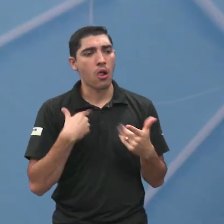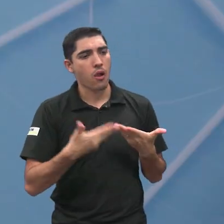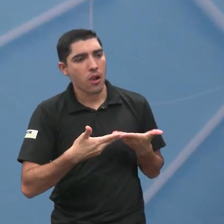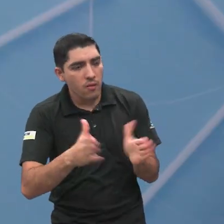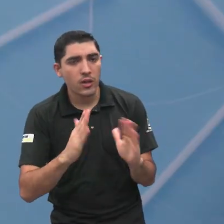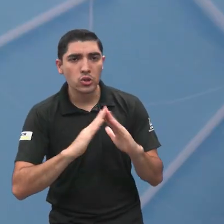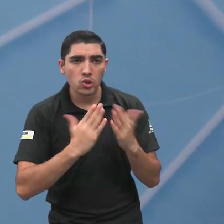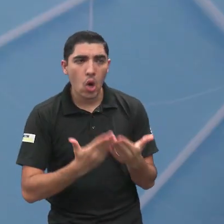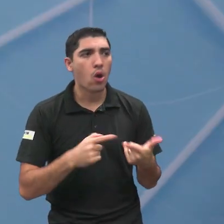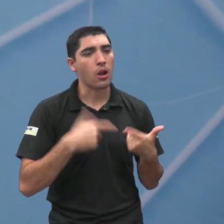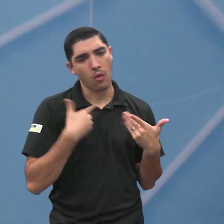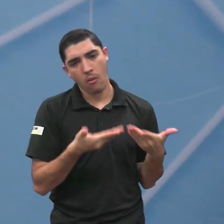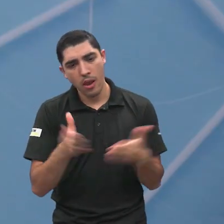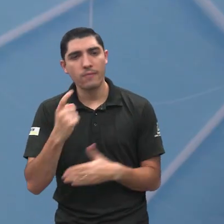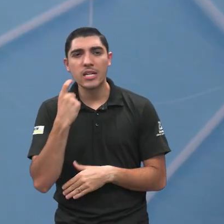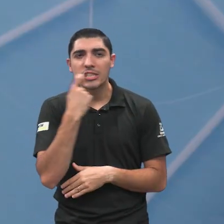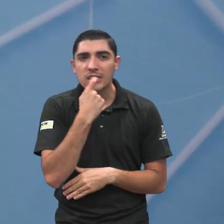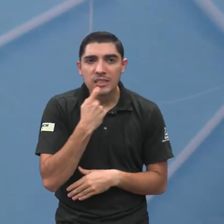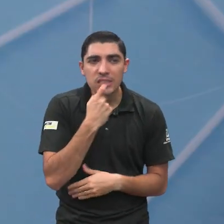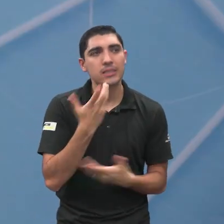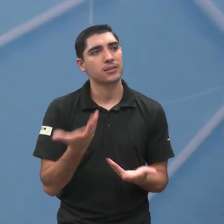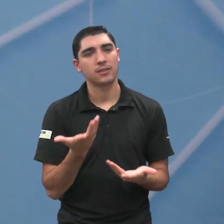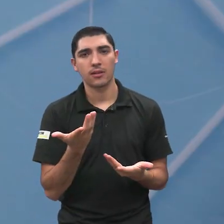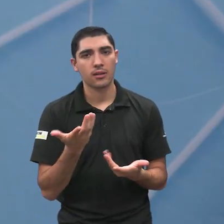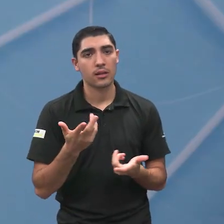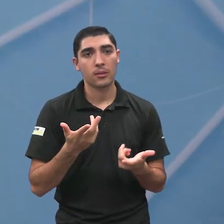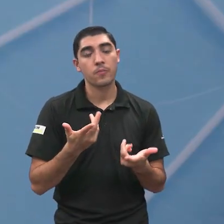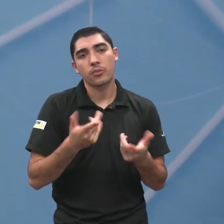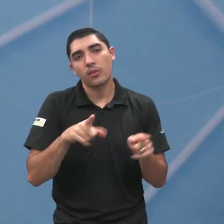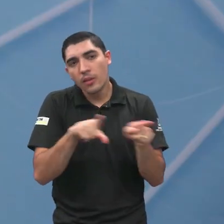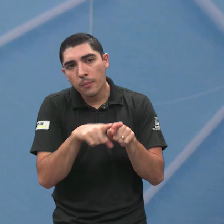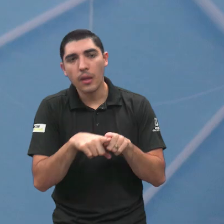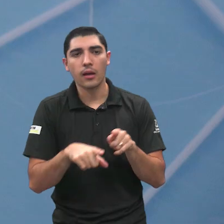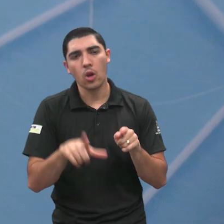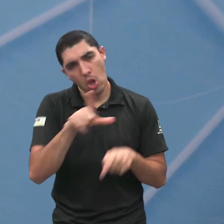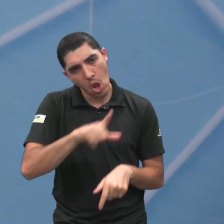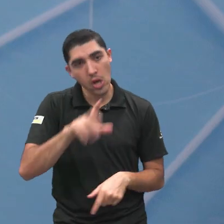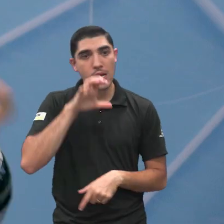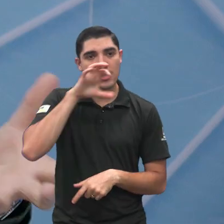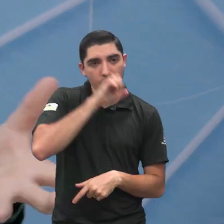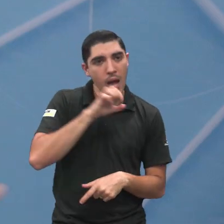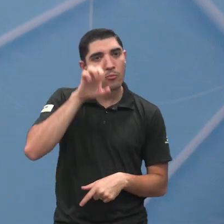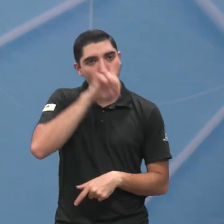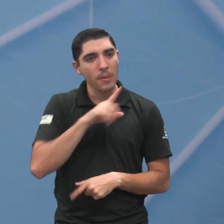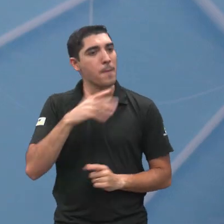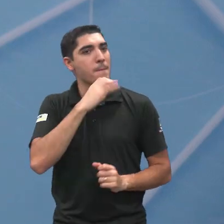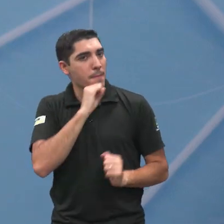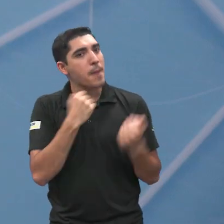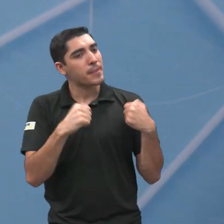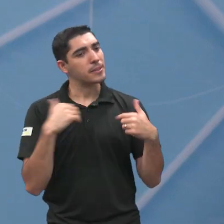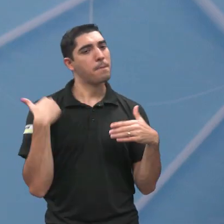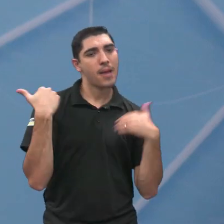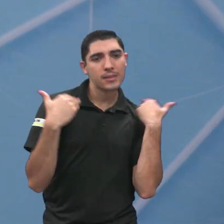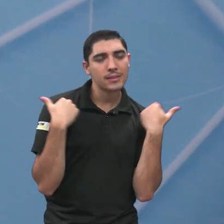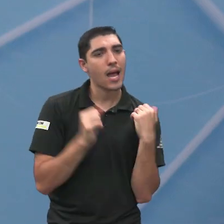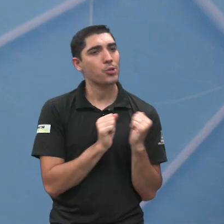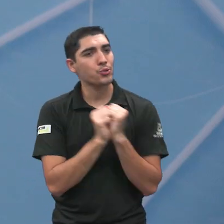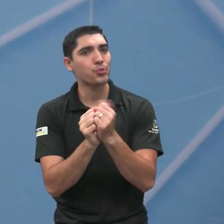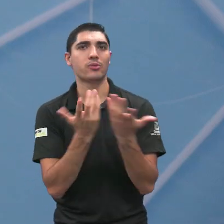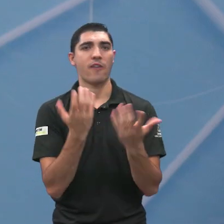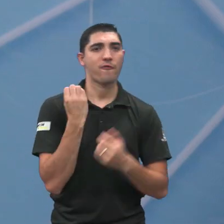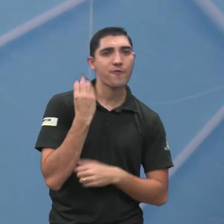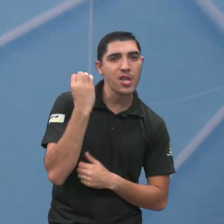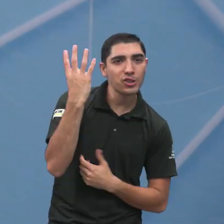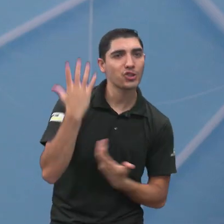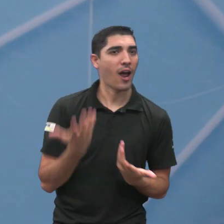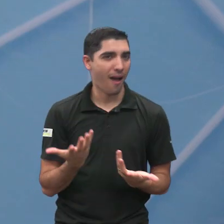num dentista, né? E também, obviamente, nos finais de semana, propor uma atividade, um entretenimento, uma